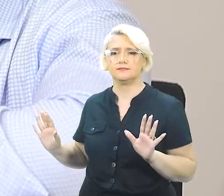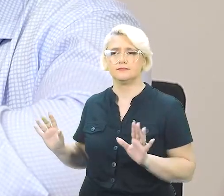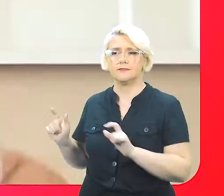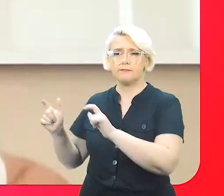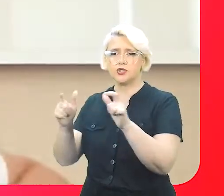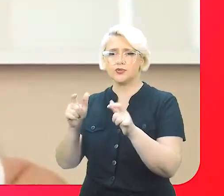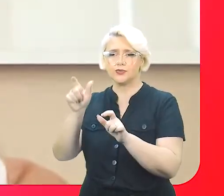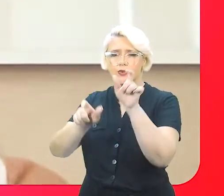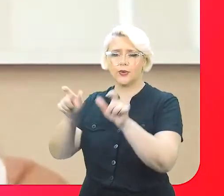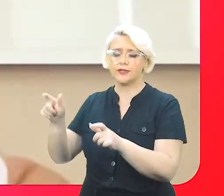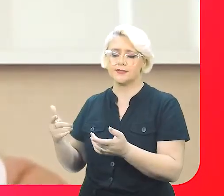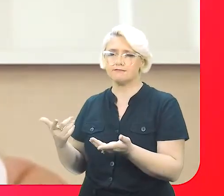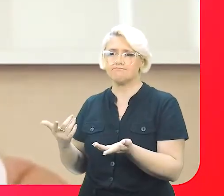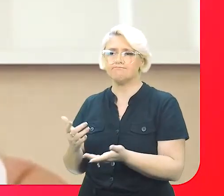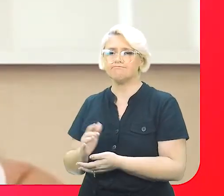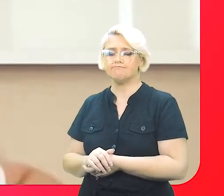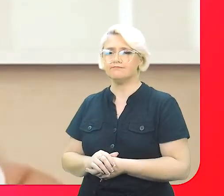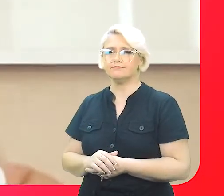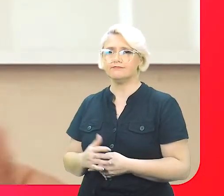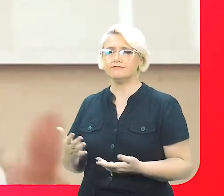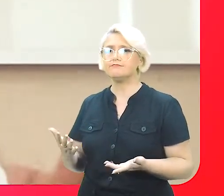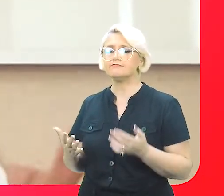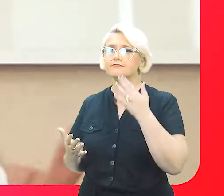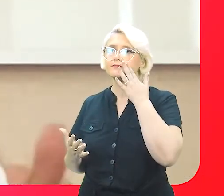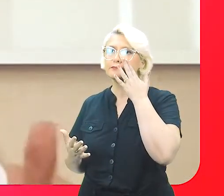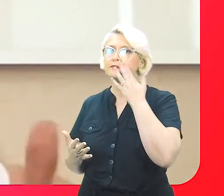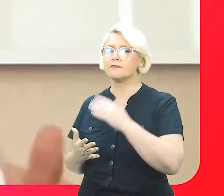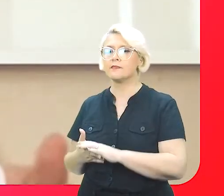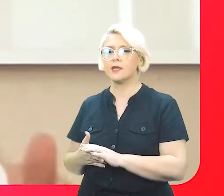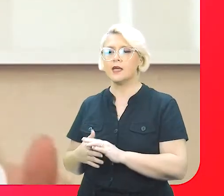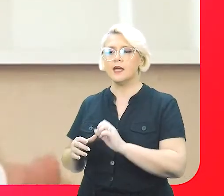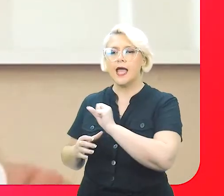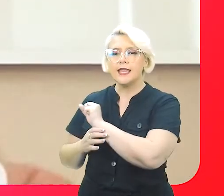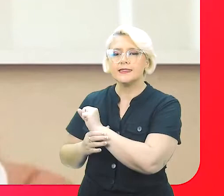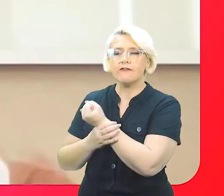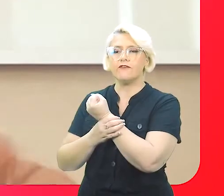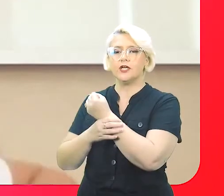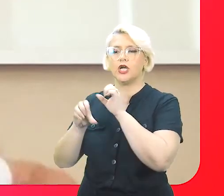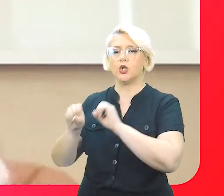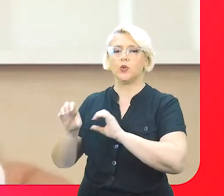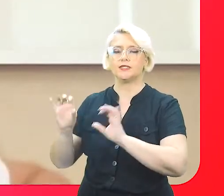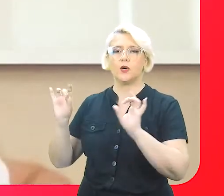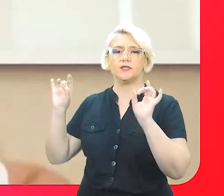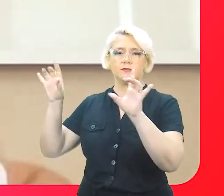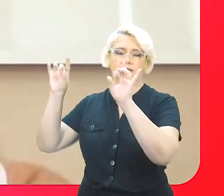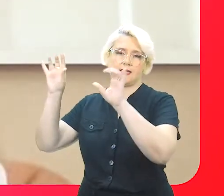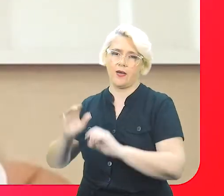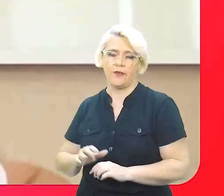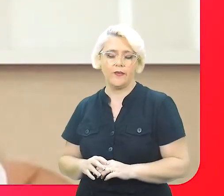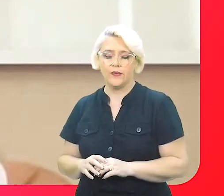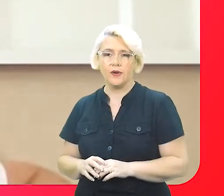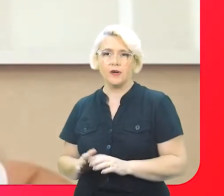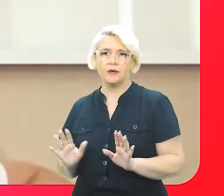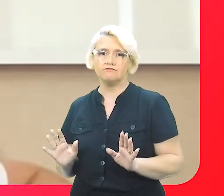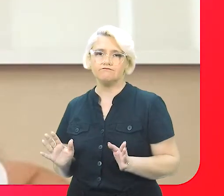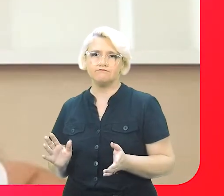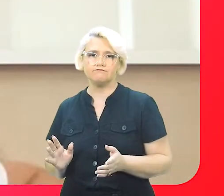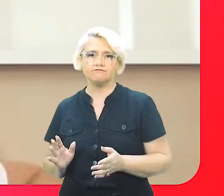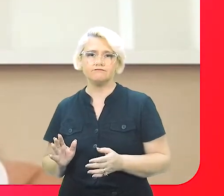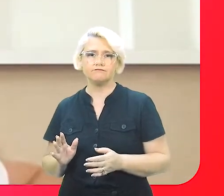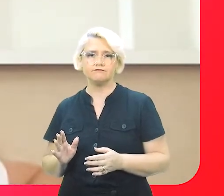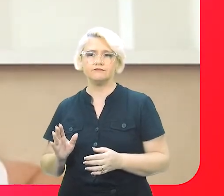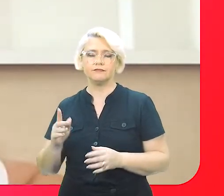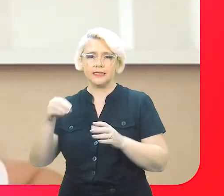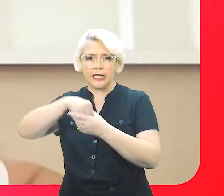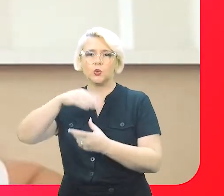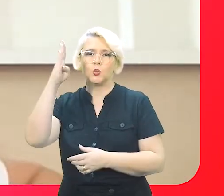dessas pessoas que defendem a educação especial na